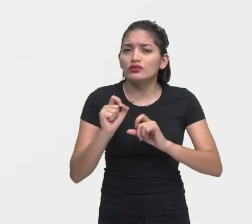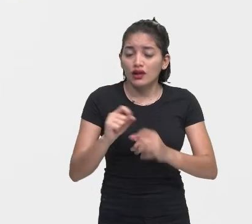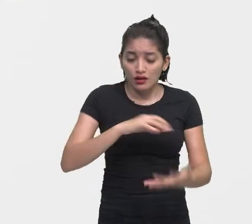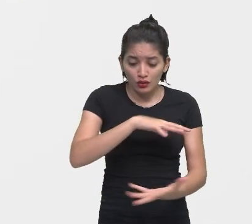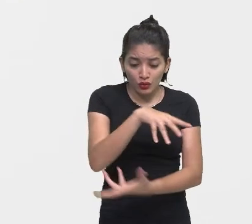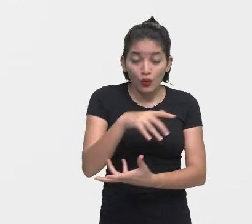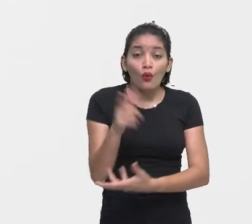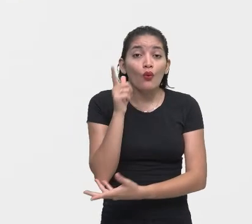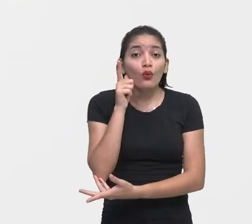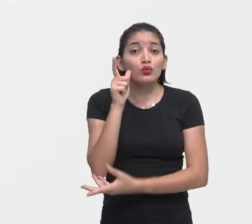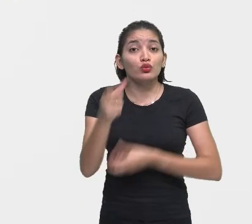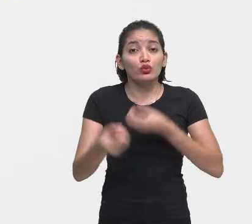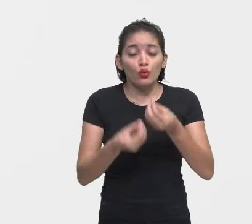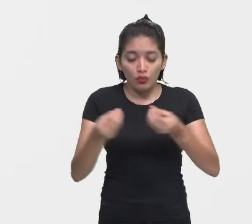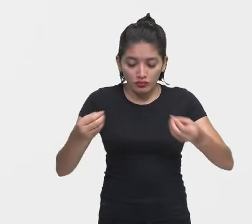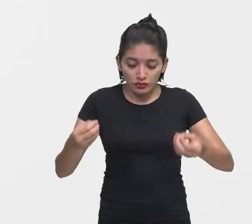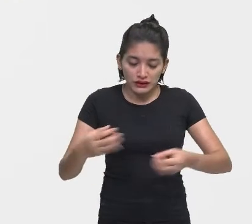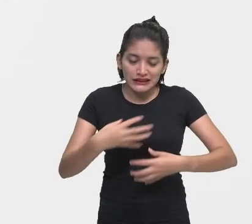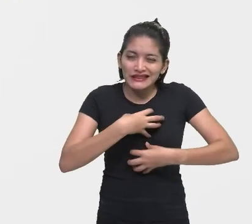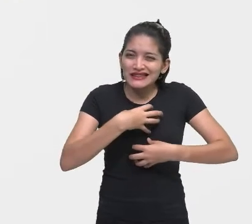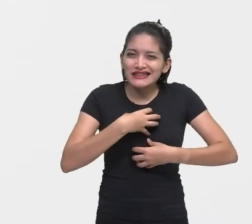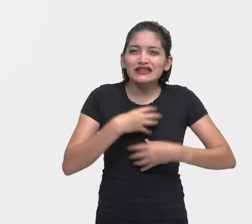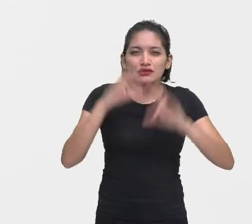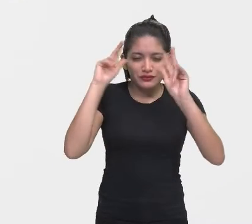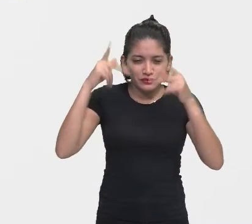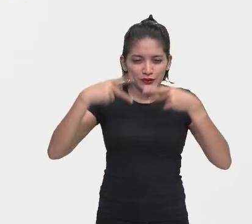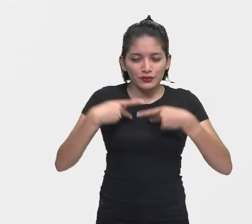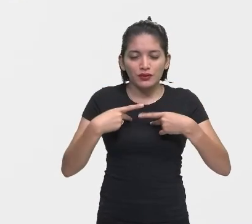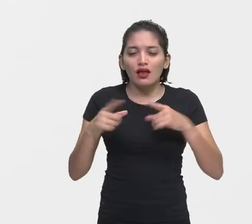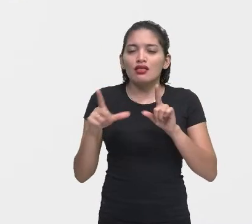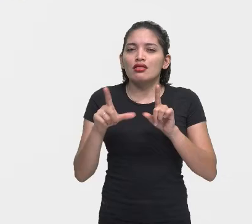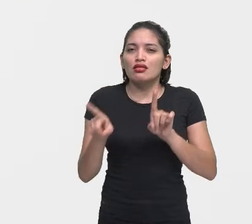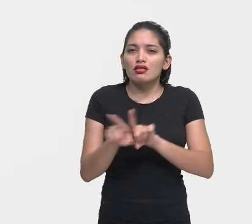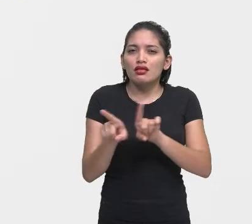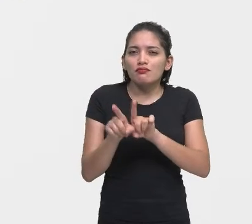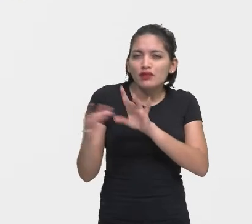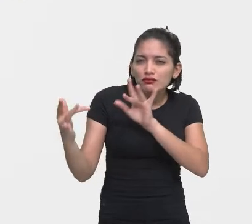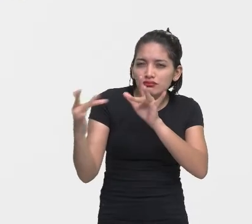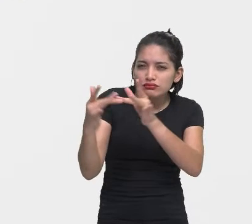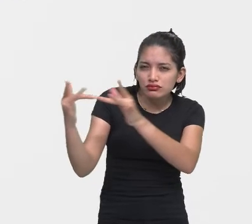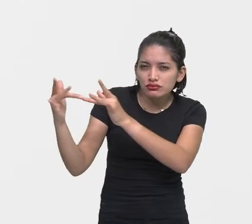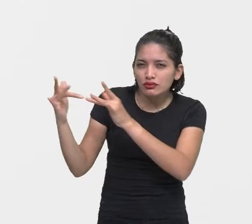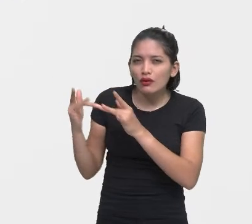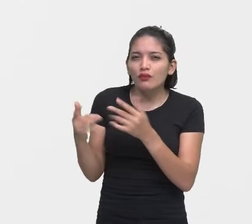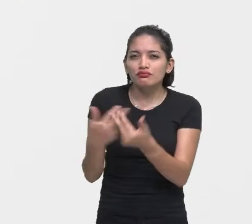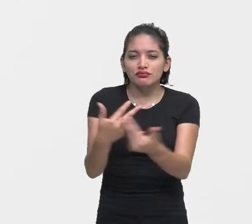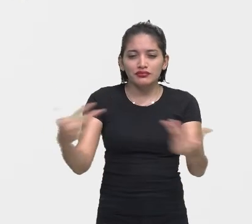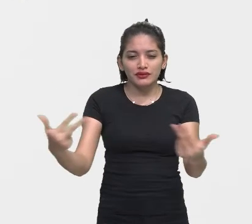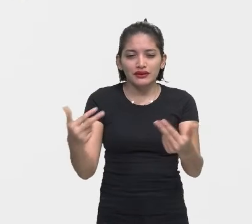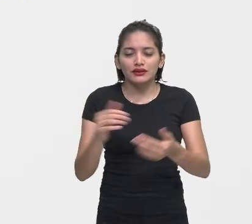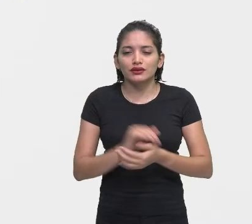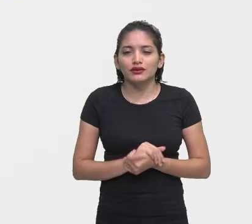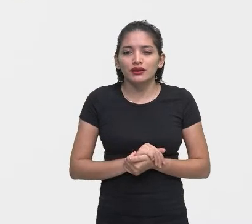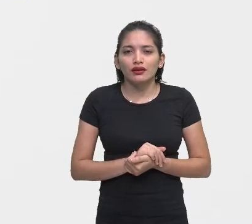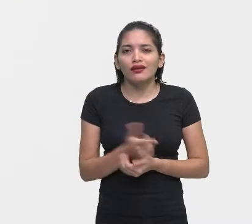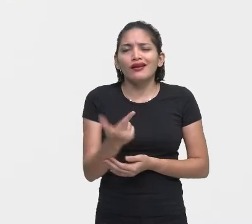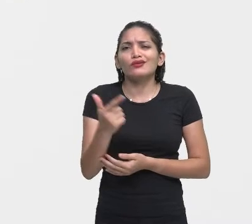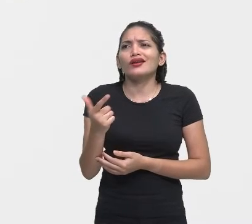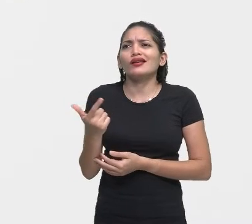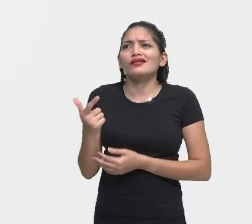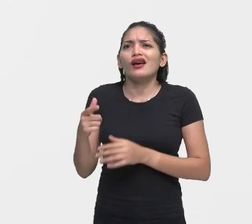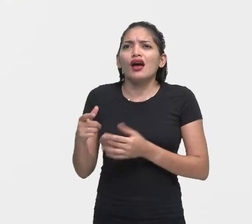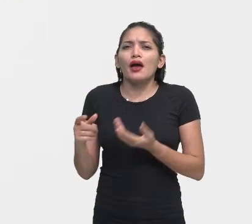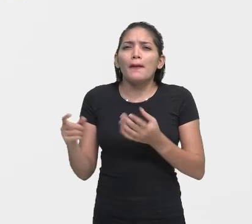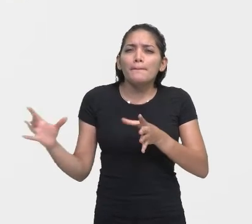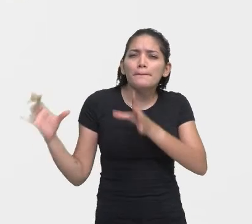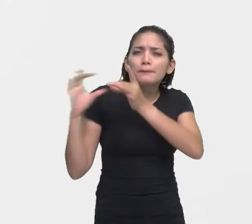alcançado por meio dos sentidos humanos, em contato direto com as coisas, sem intermédio do